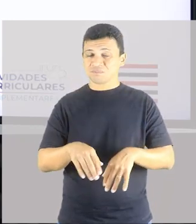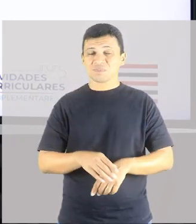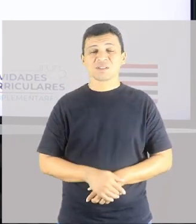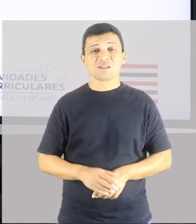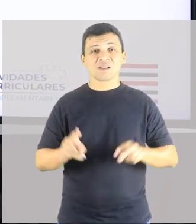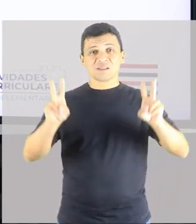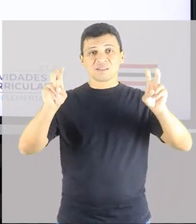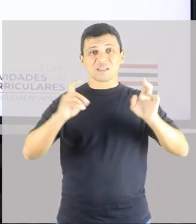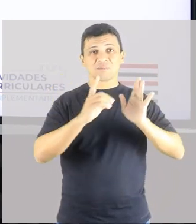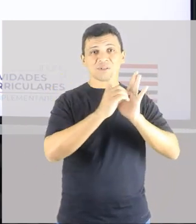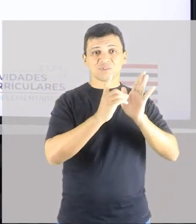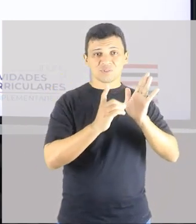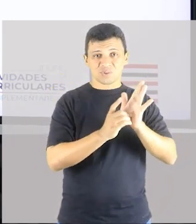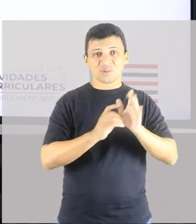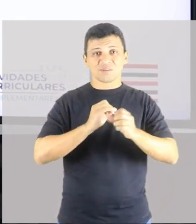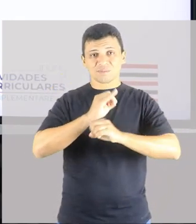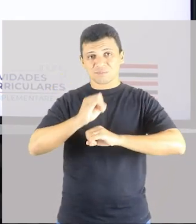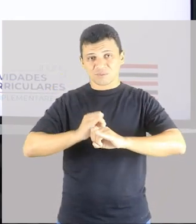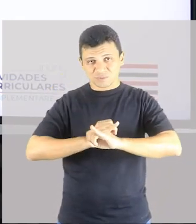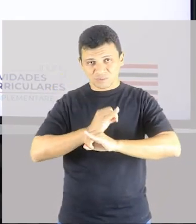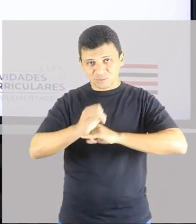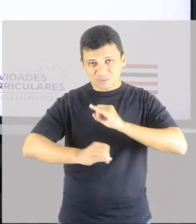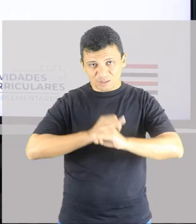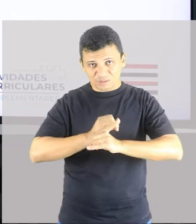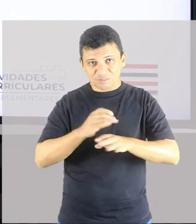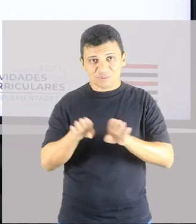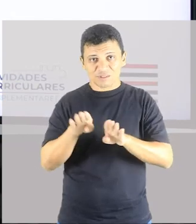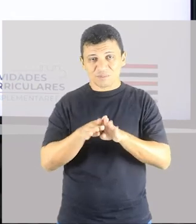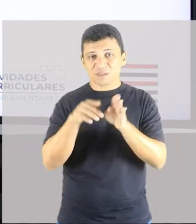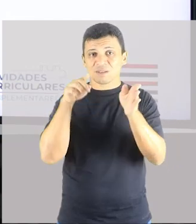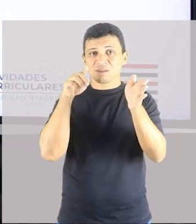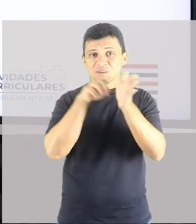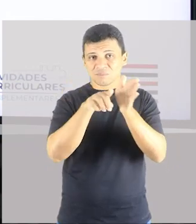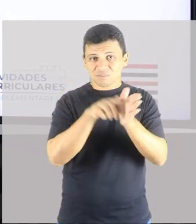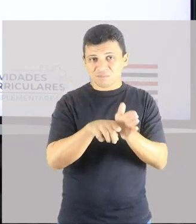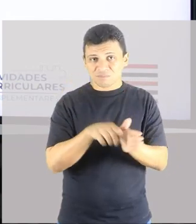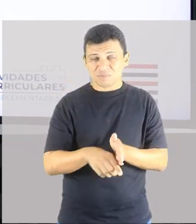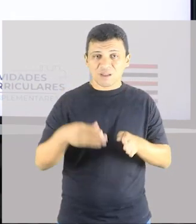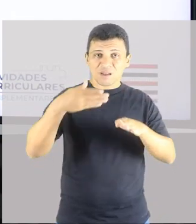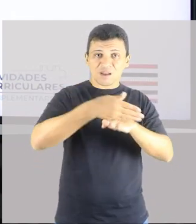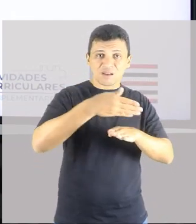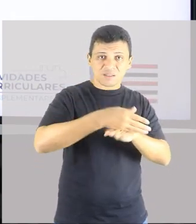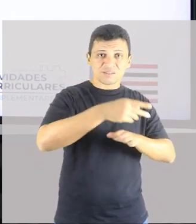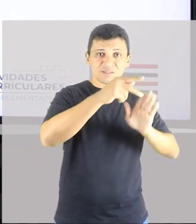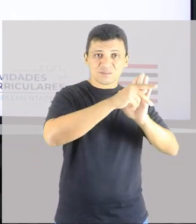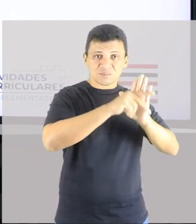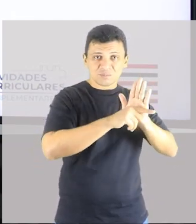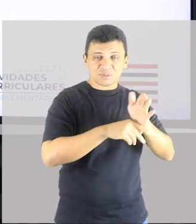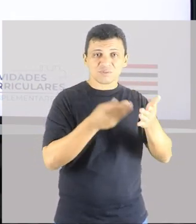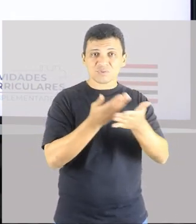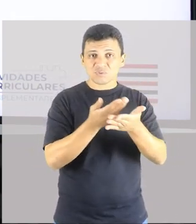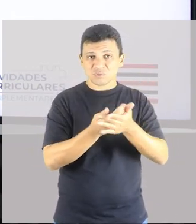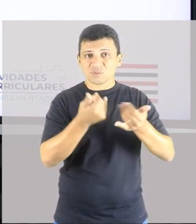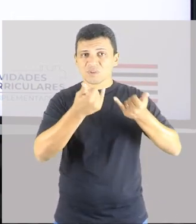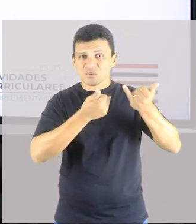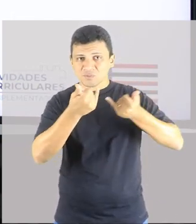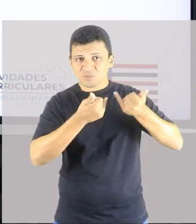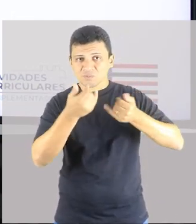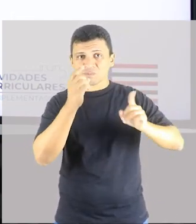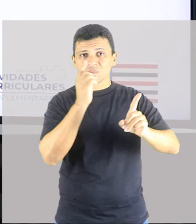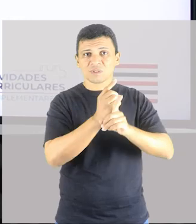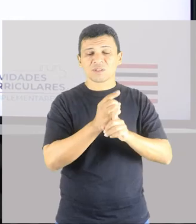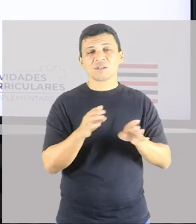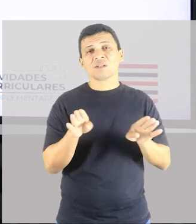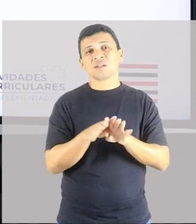sobre dicionários online e quiz. Não deixem de acessar o nosso plano de estudo, que vocês vão encontrar mais informações quanto a isso. E